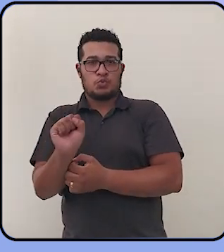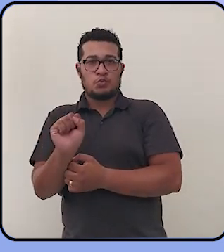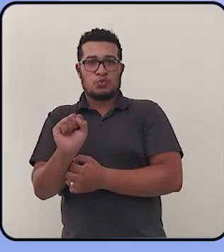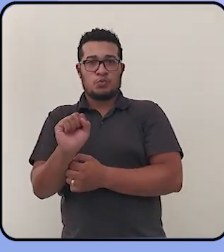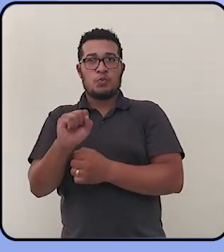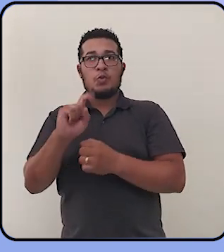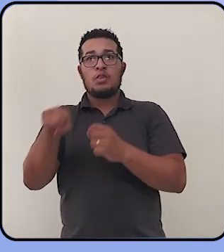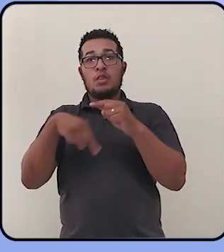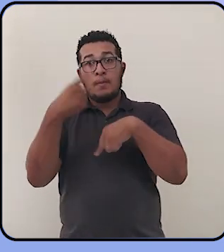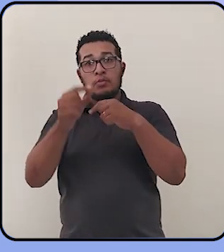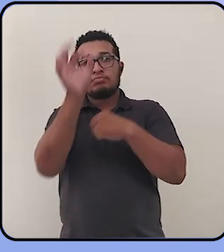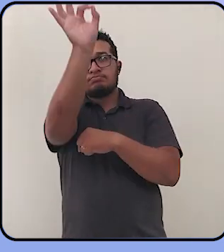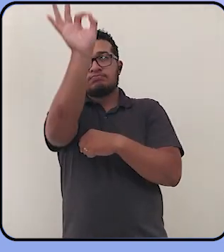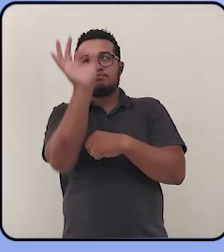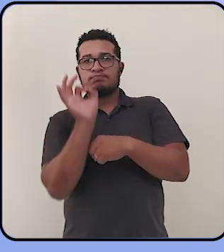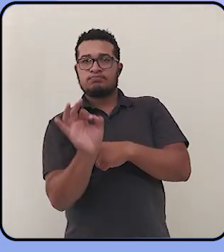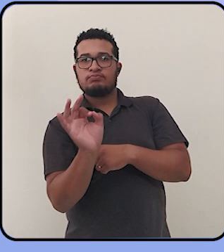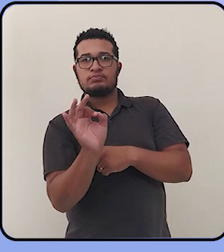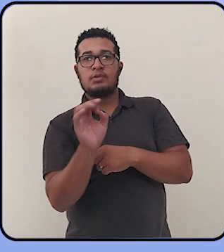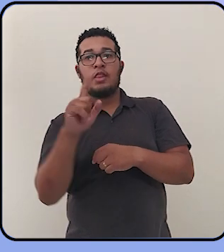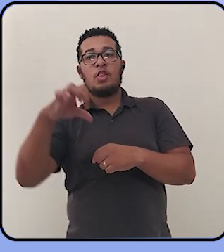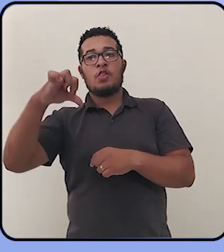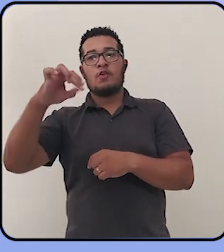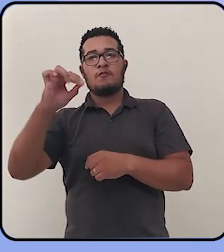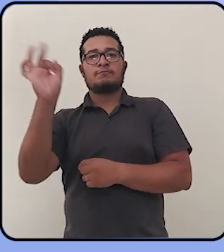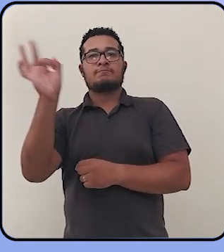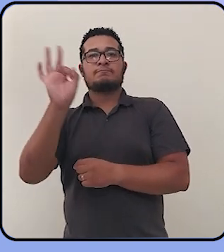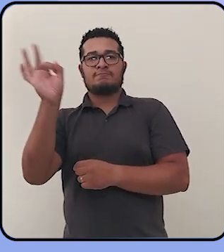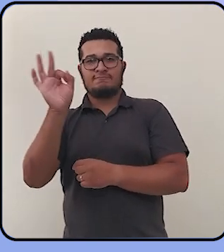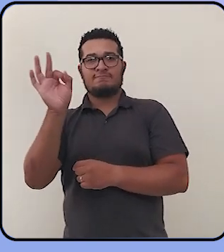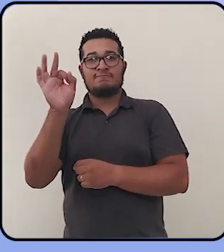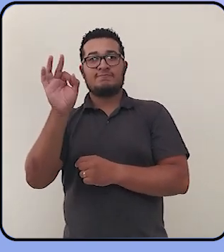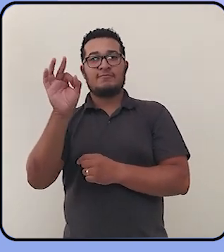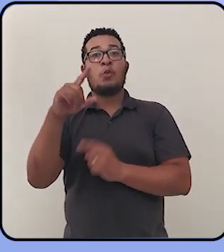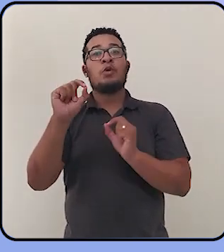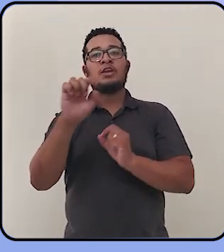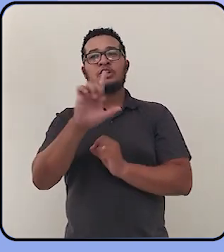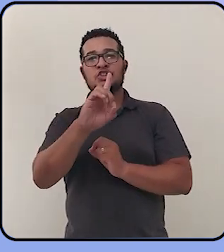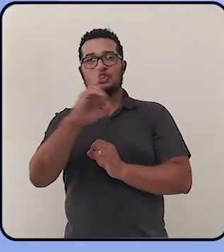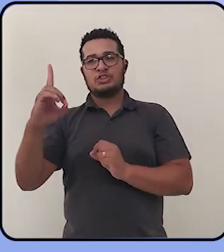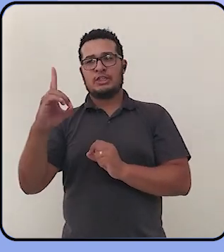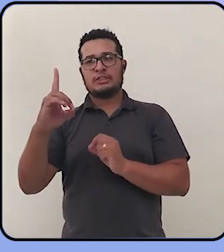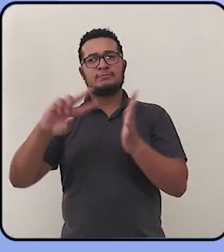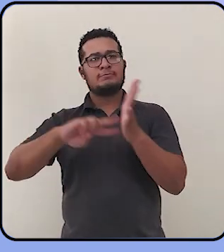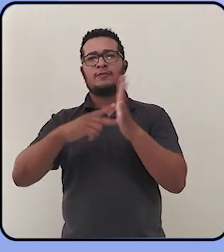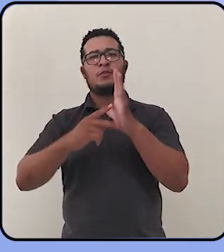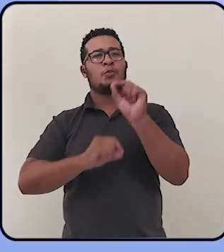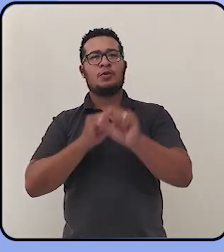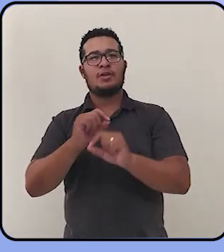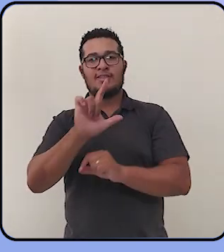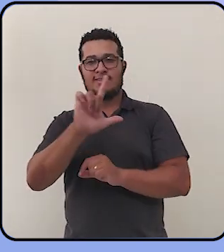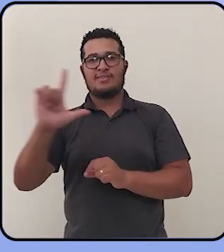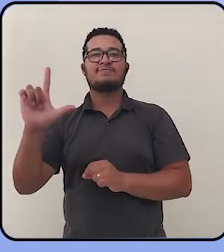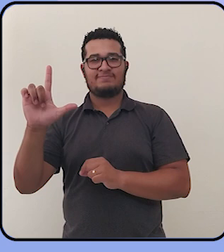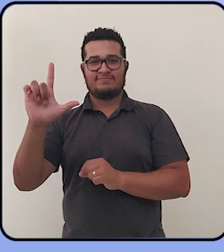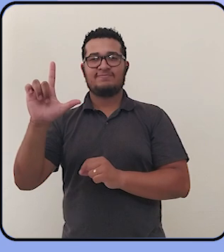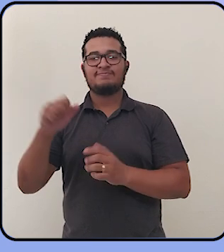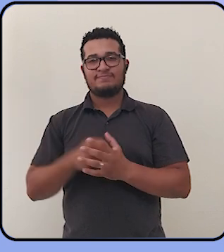Depois, o meridiano, 90 graus. Agora está à direita, então vai ser